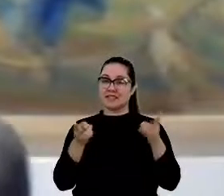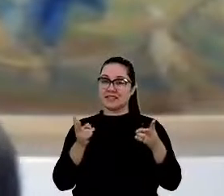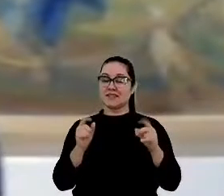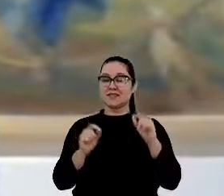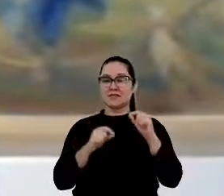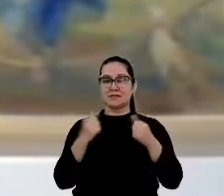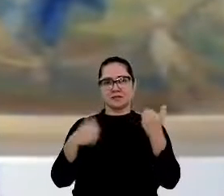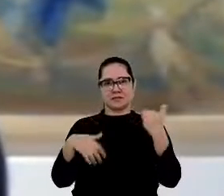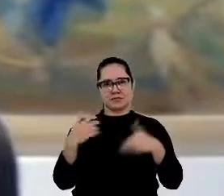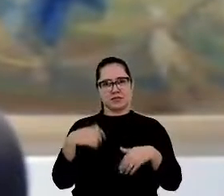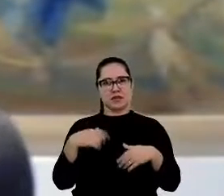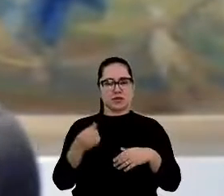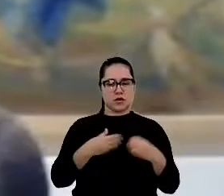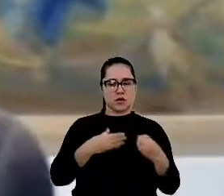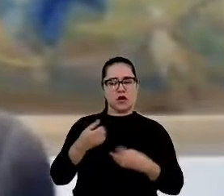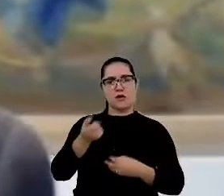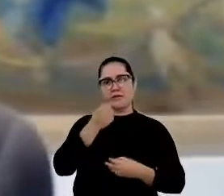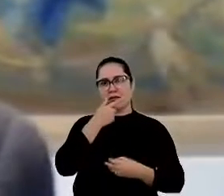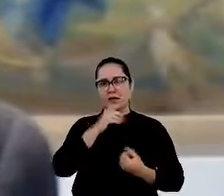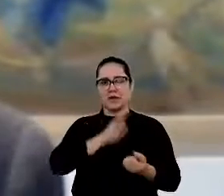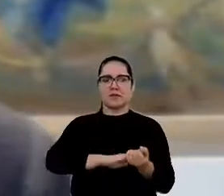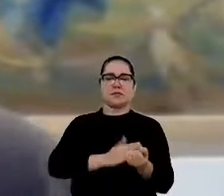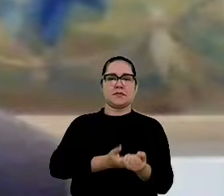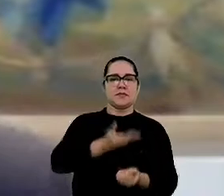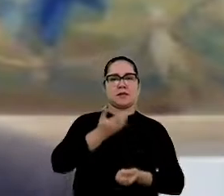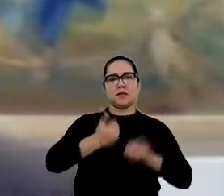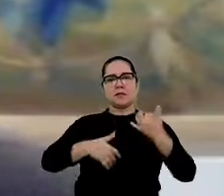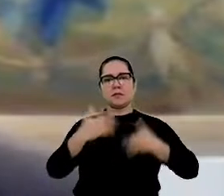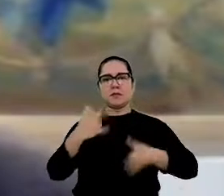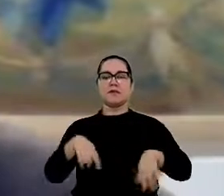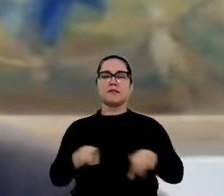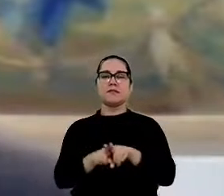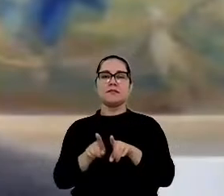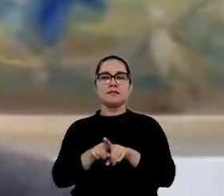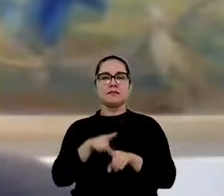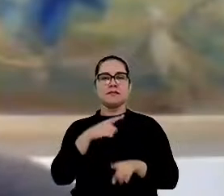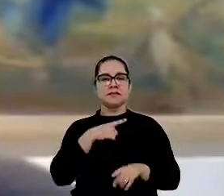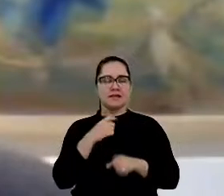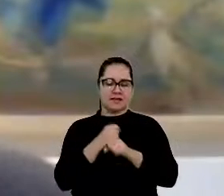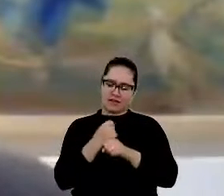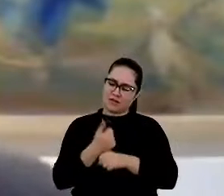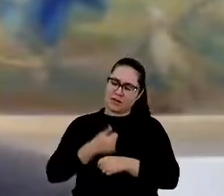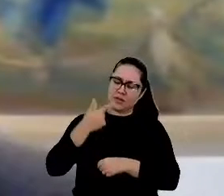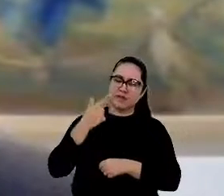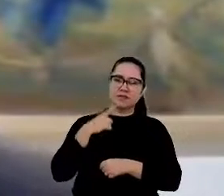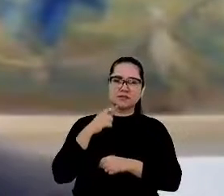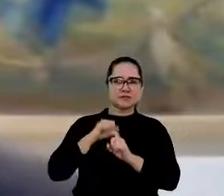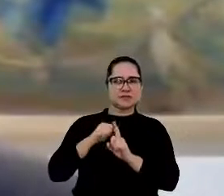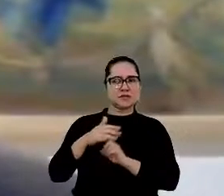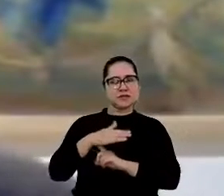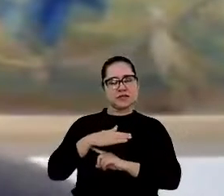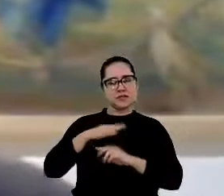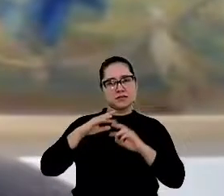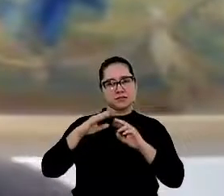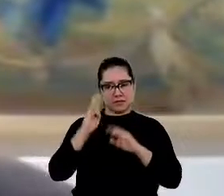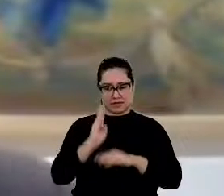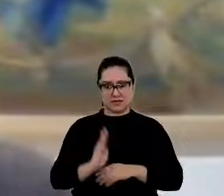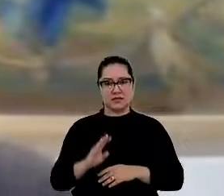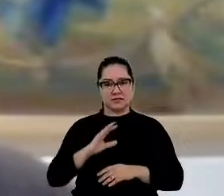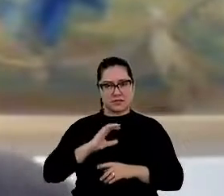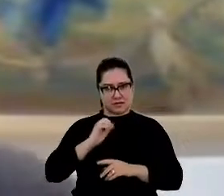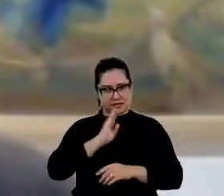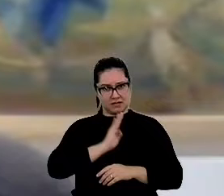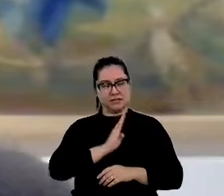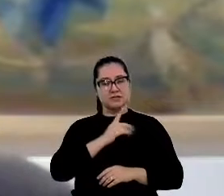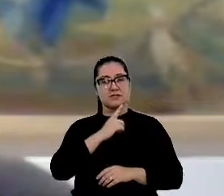de novos remédios para hipertensão arterial, desde há mais de 12 anos que a Sociedade Brasileira de Cardiologia coloca